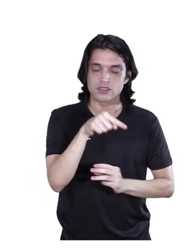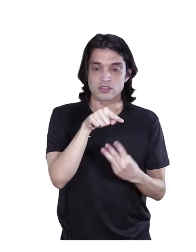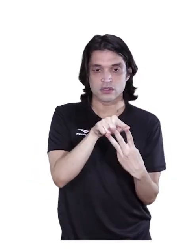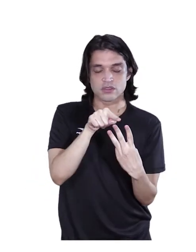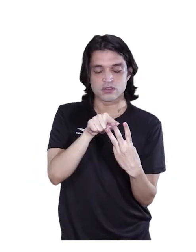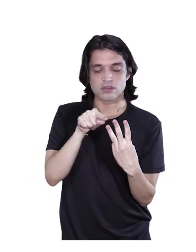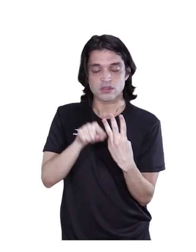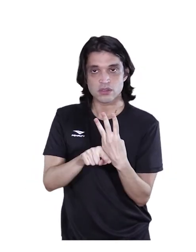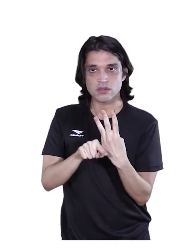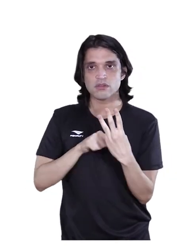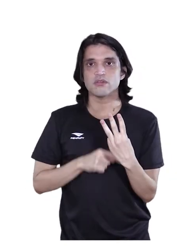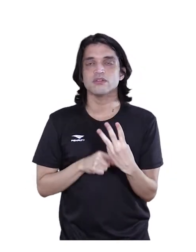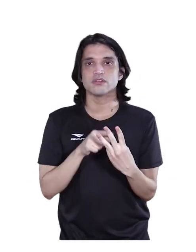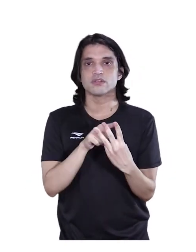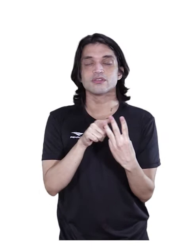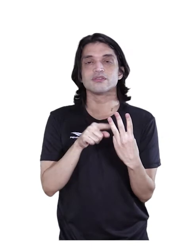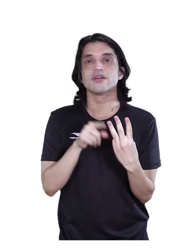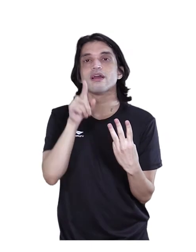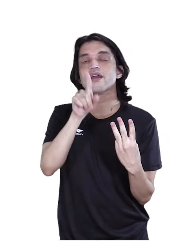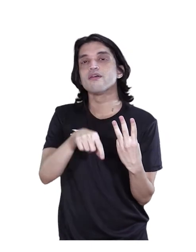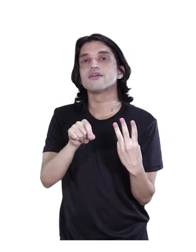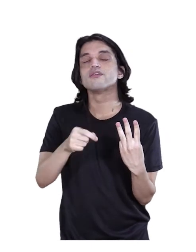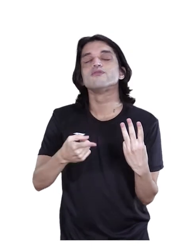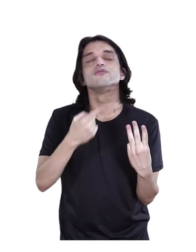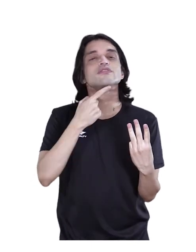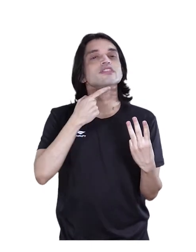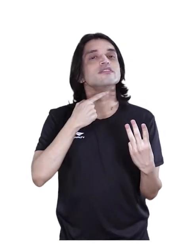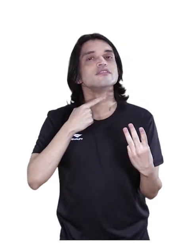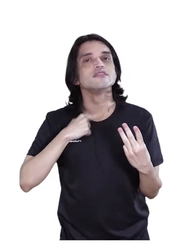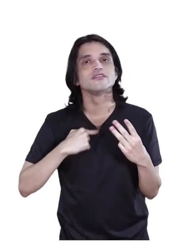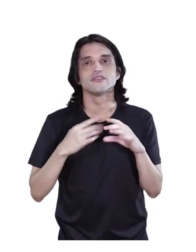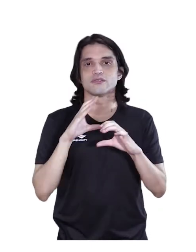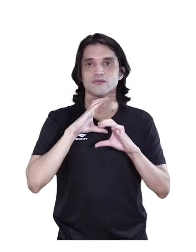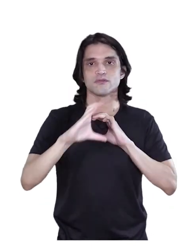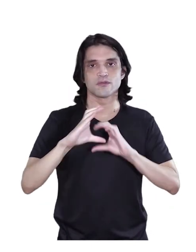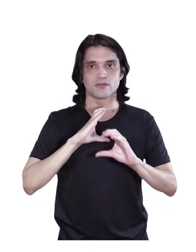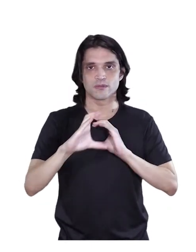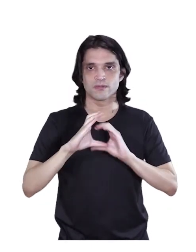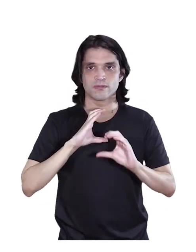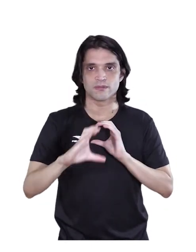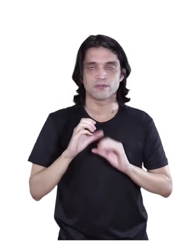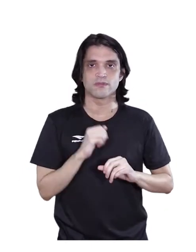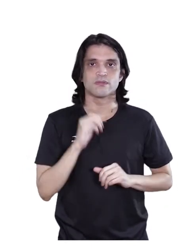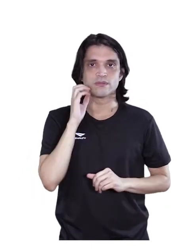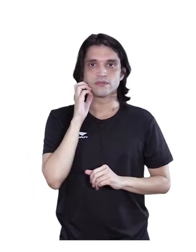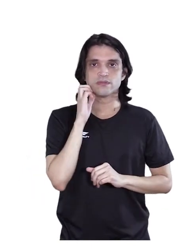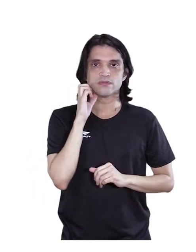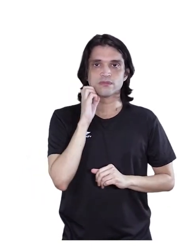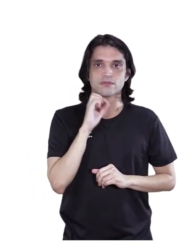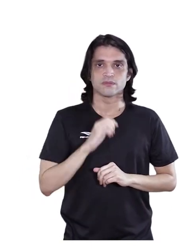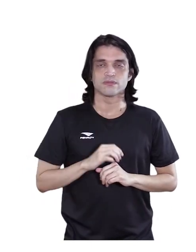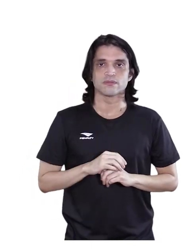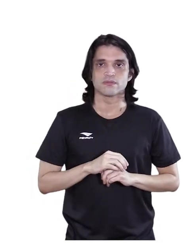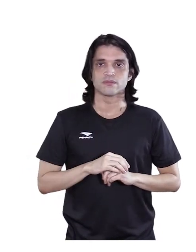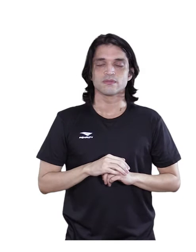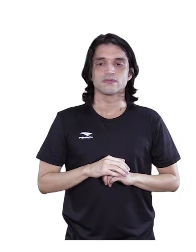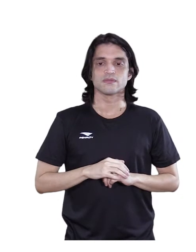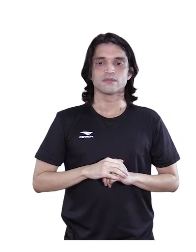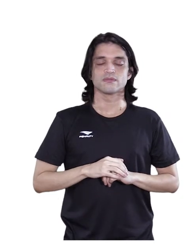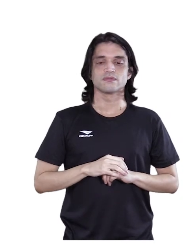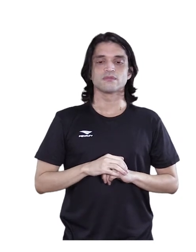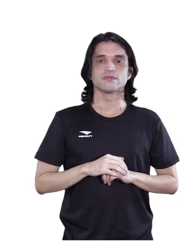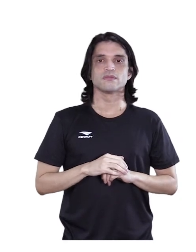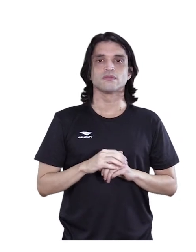ligado ao desejo de se comunicar. A presença desses 3 meios de comunicação entre os bens mais adquiridos